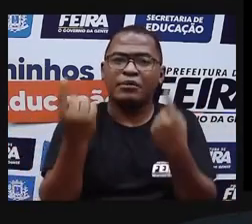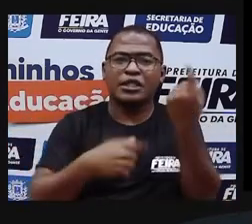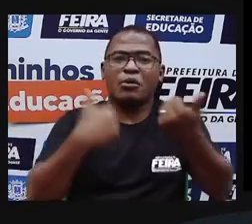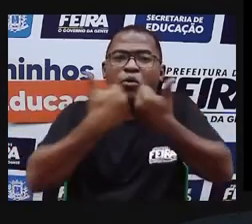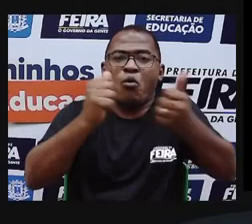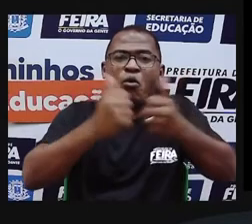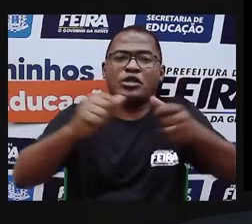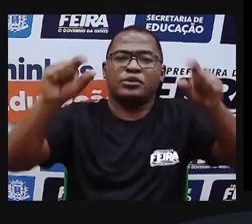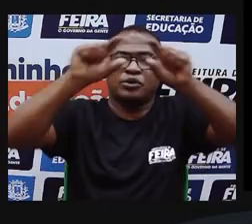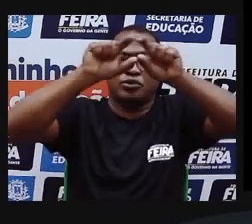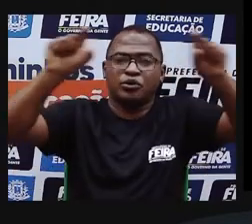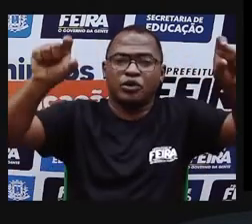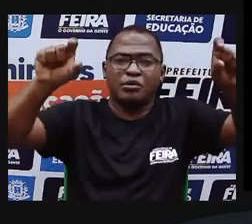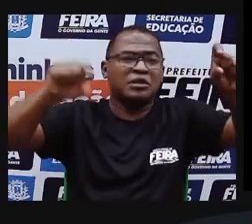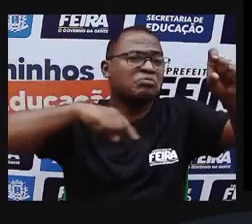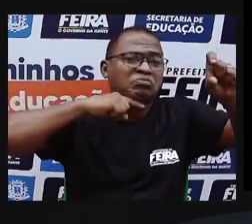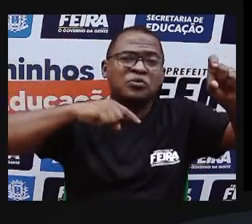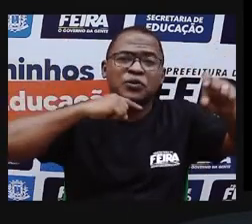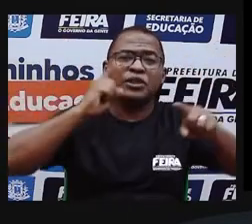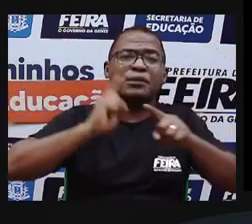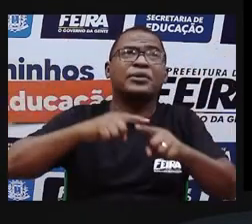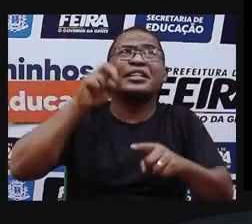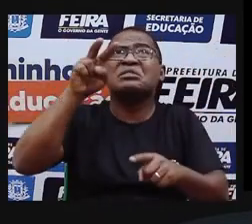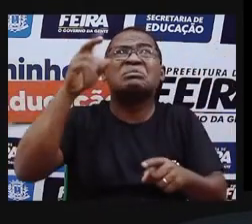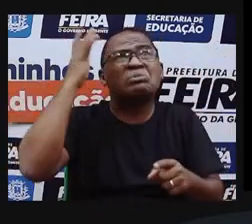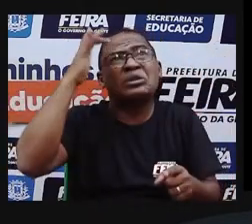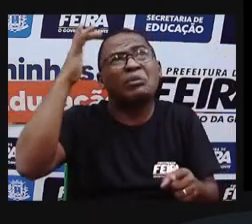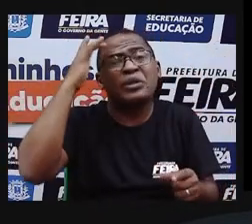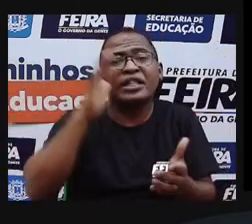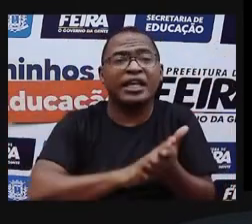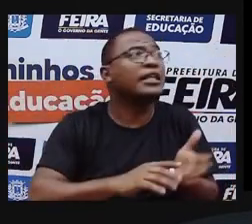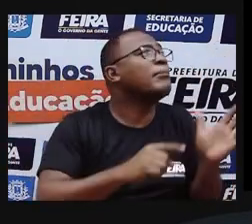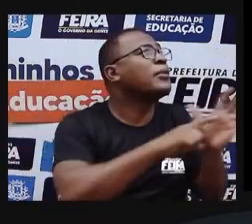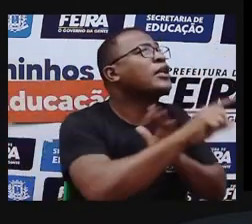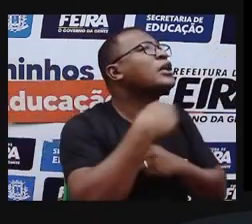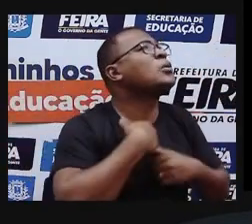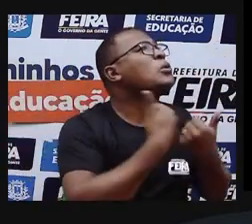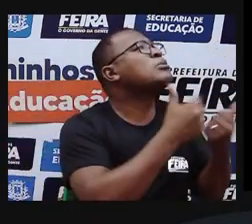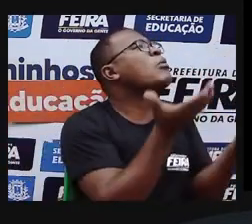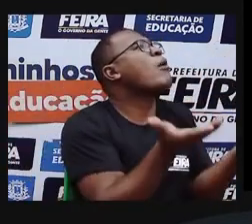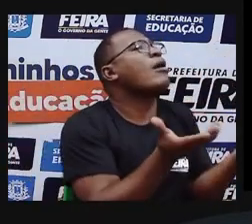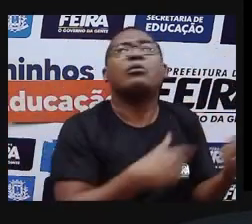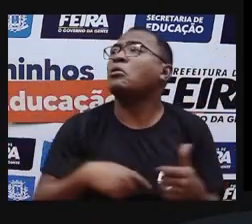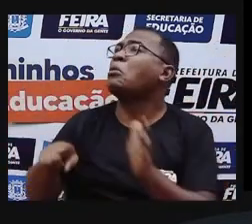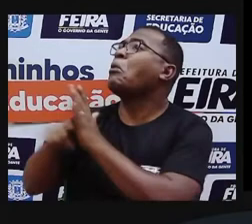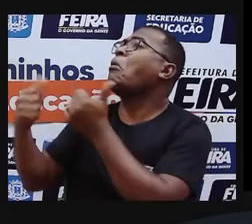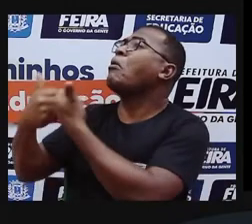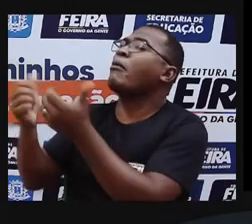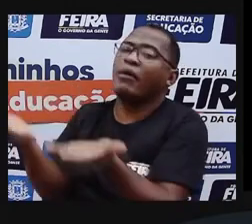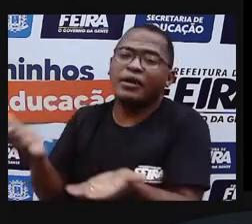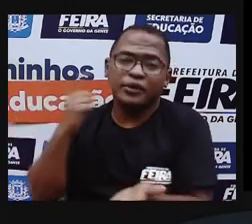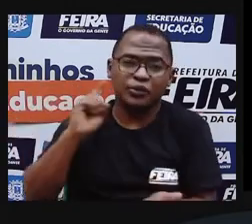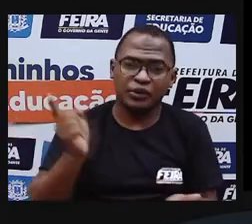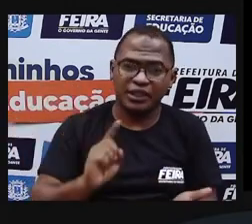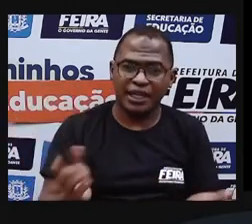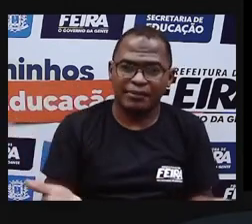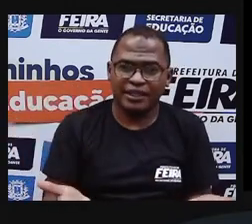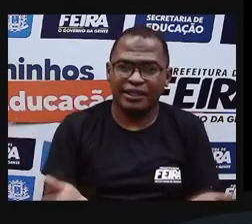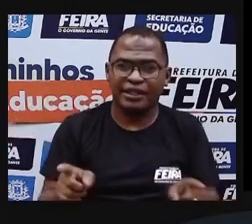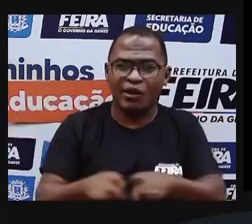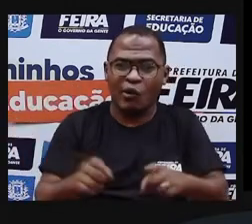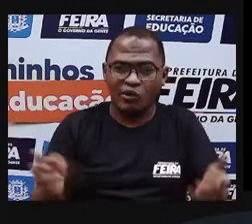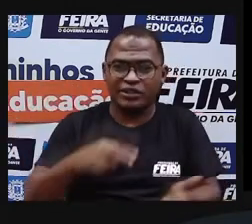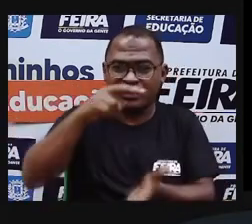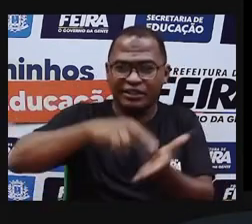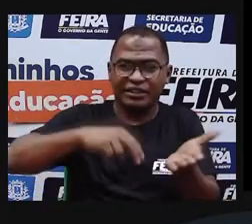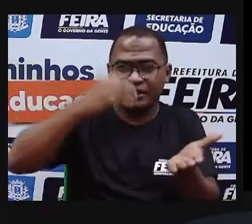ônibus errado. Conseguem mandar mensagem para os seus familiares através do celular. Então, quantas conquistas a